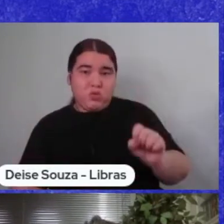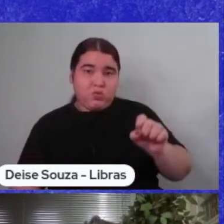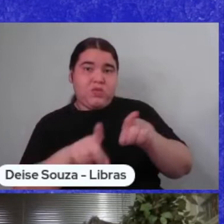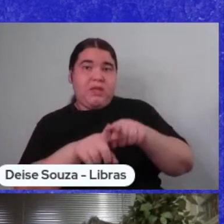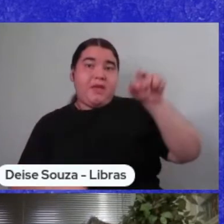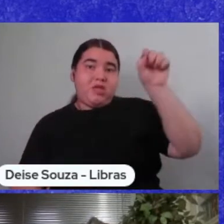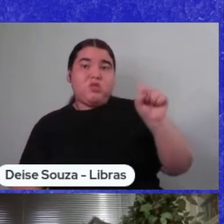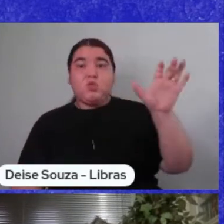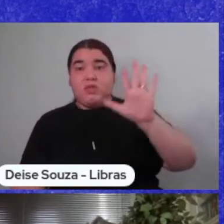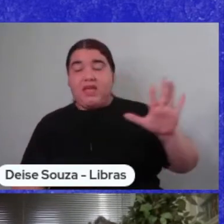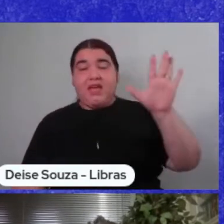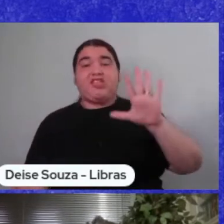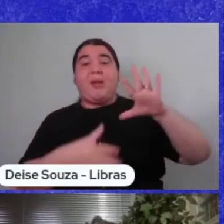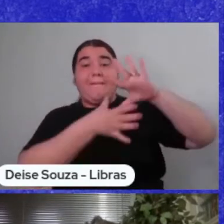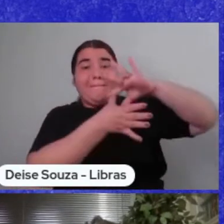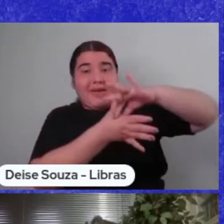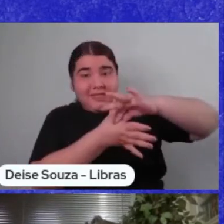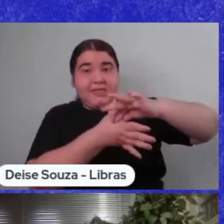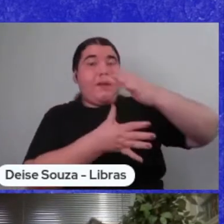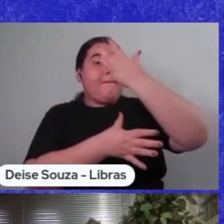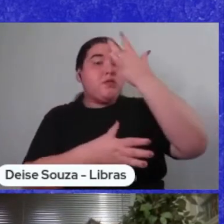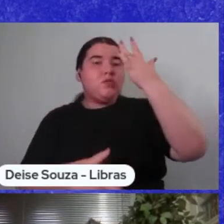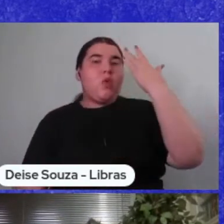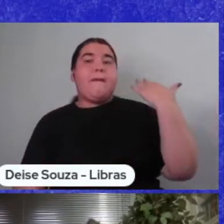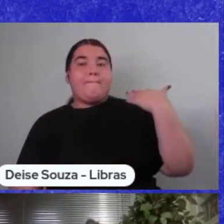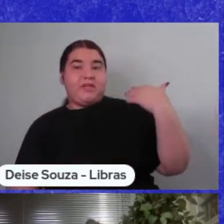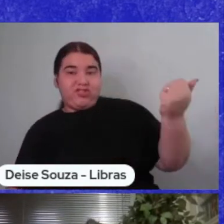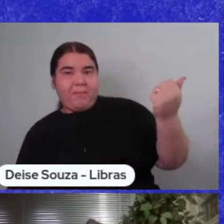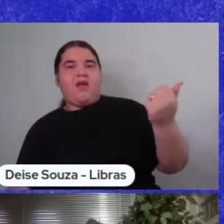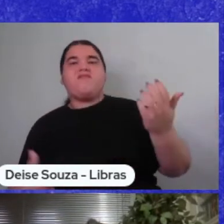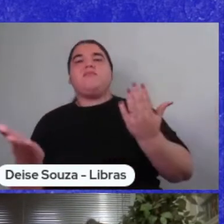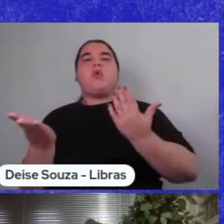era presencial, né, as pessoas vinham conversar comigo e